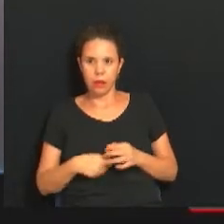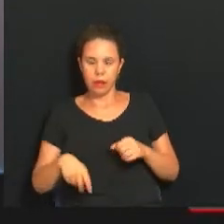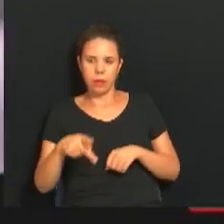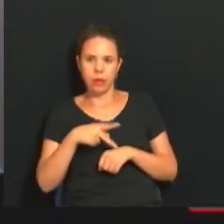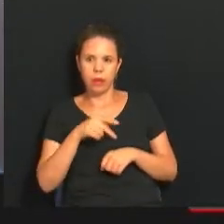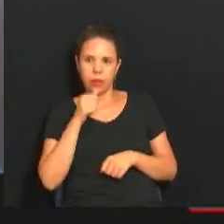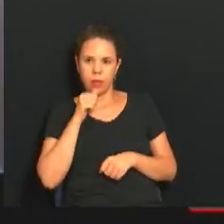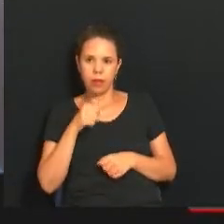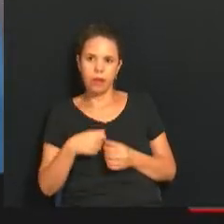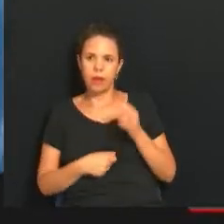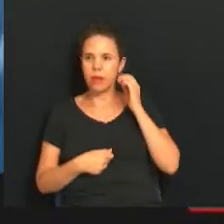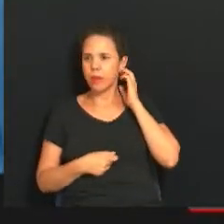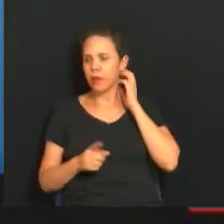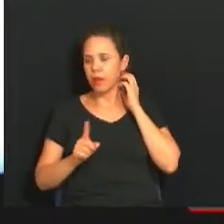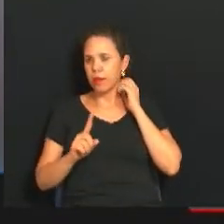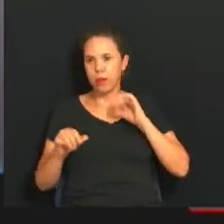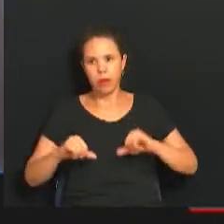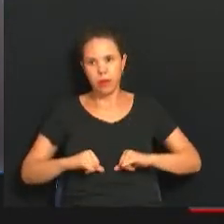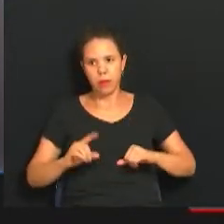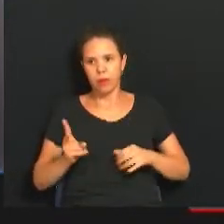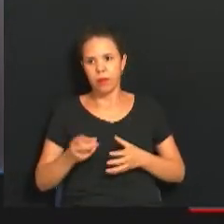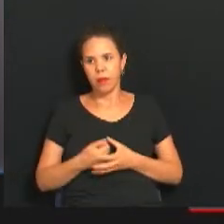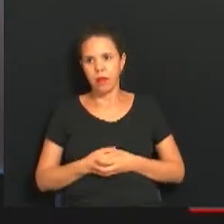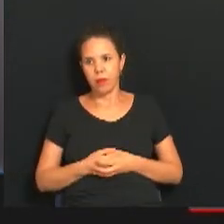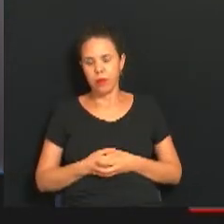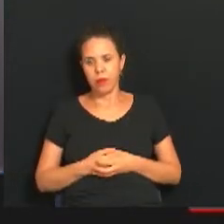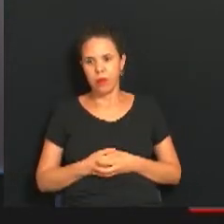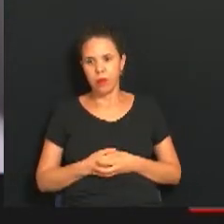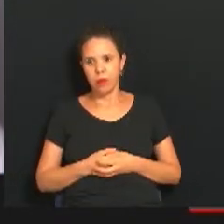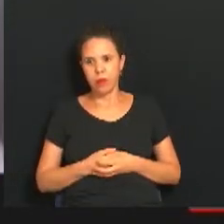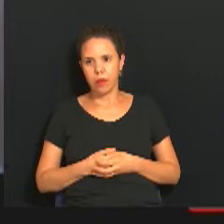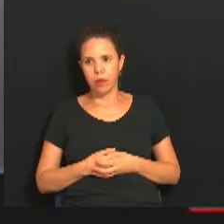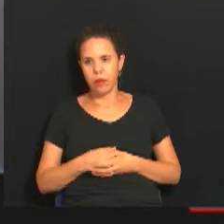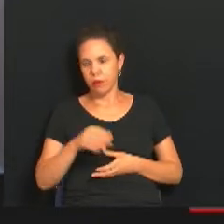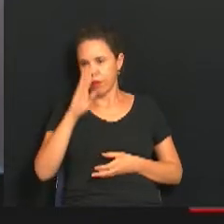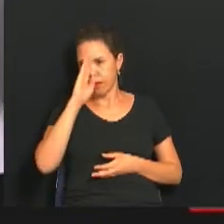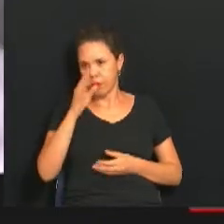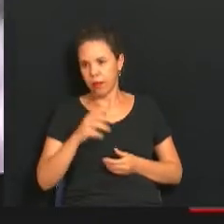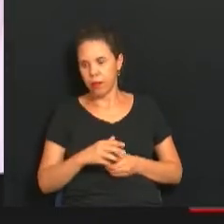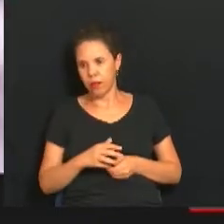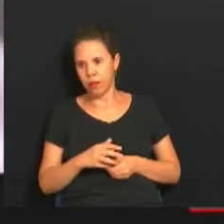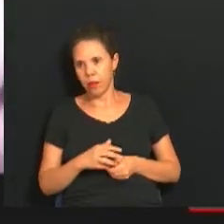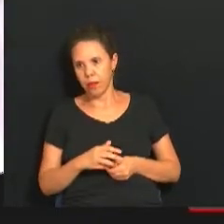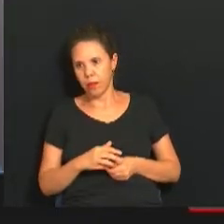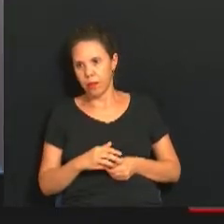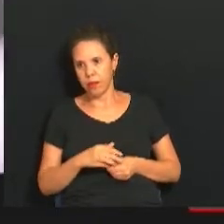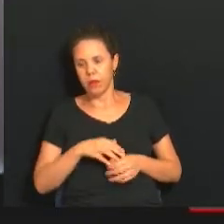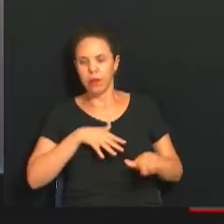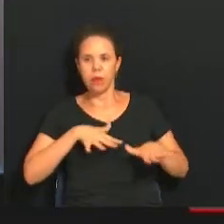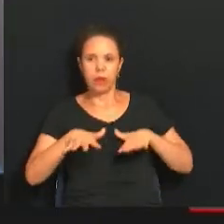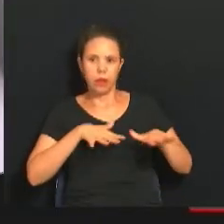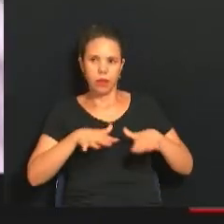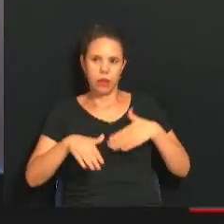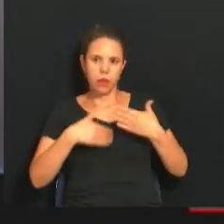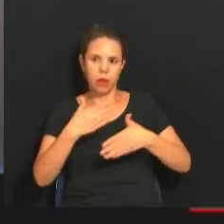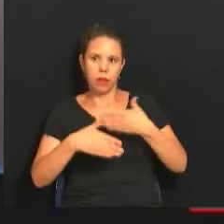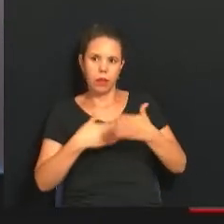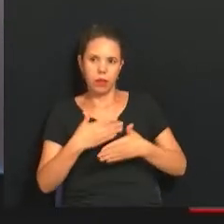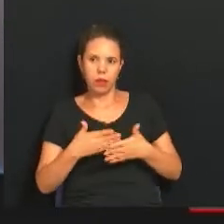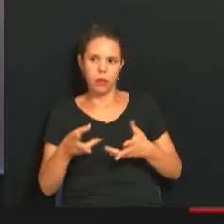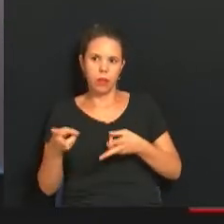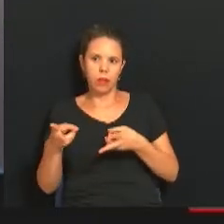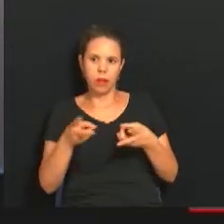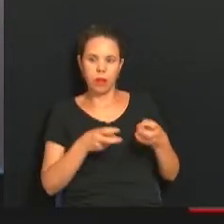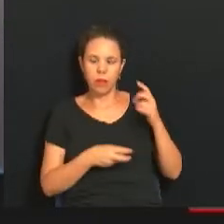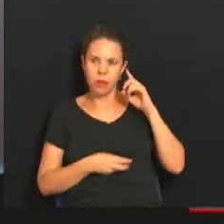sanções, nem aqueles que estão sofrendo essas sanções. Principalmente no movimento gradual que a gente está observando com